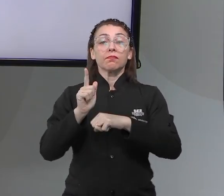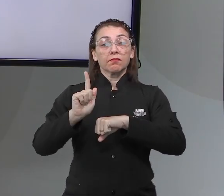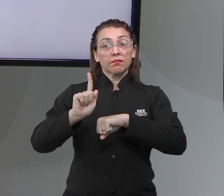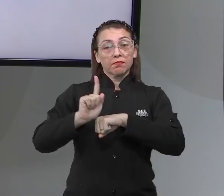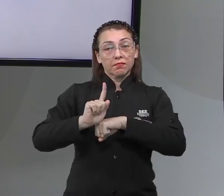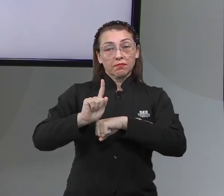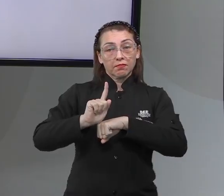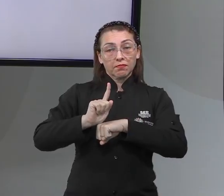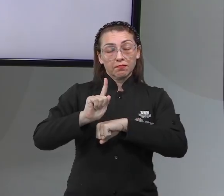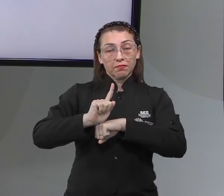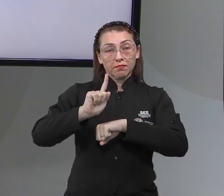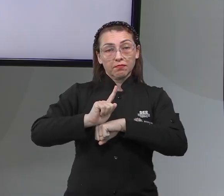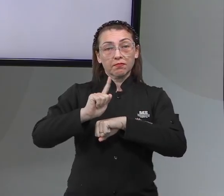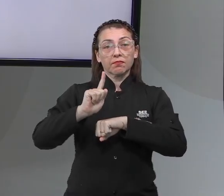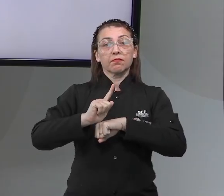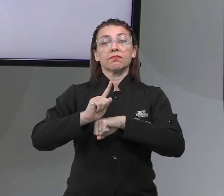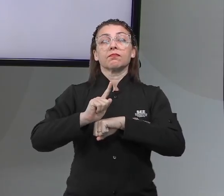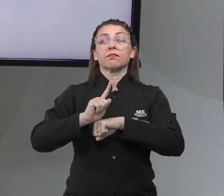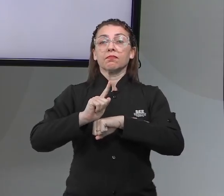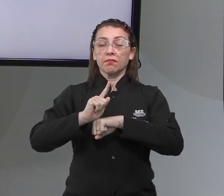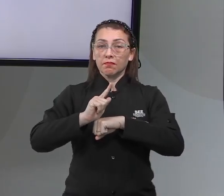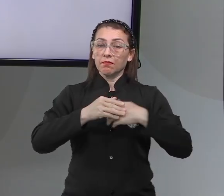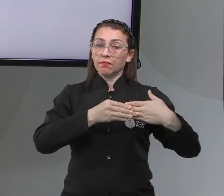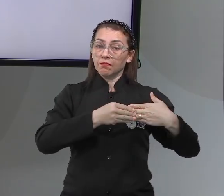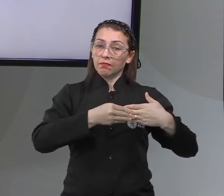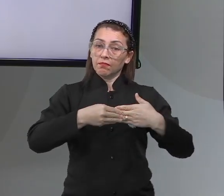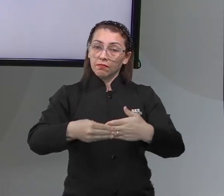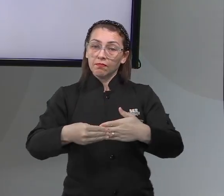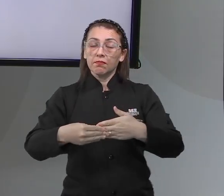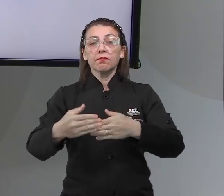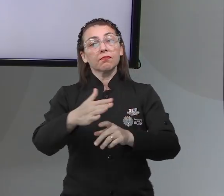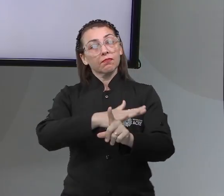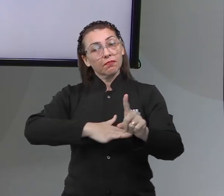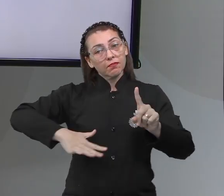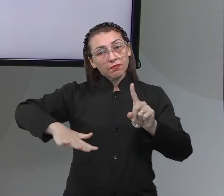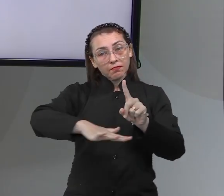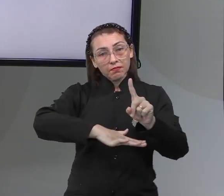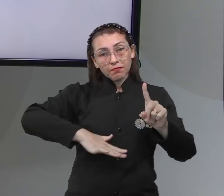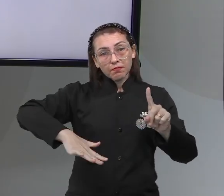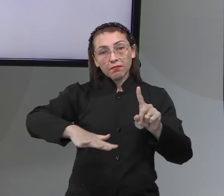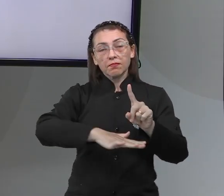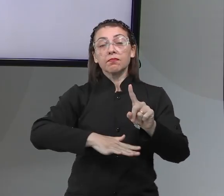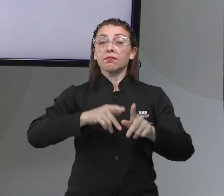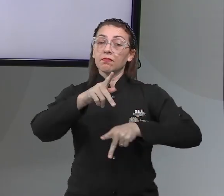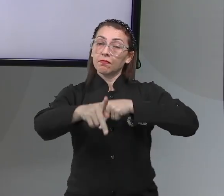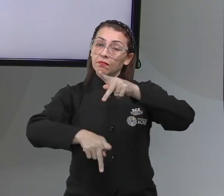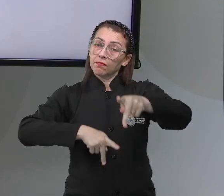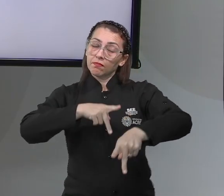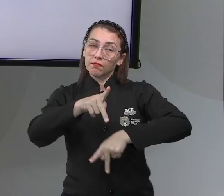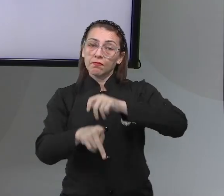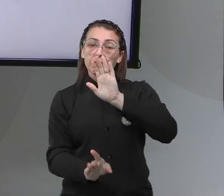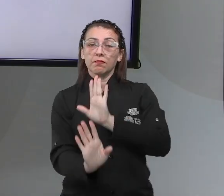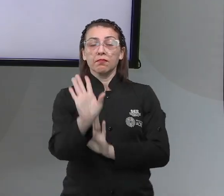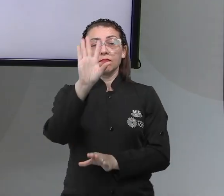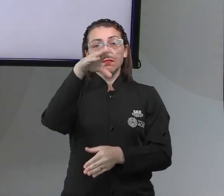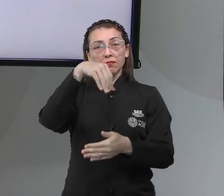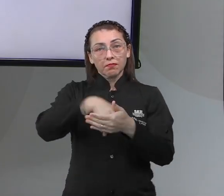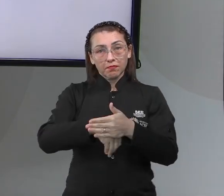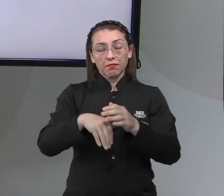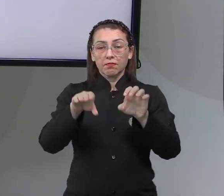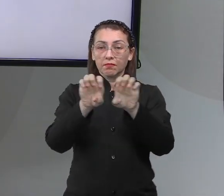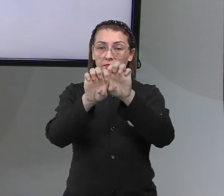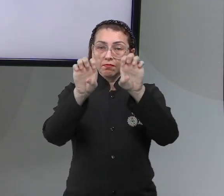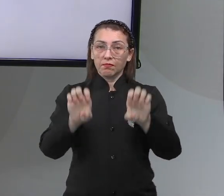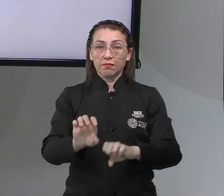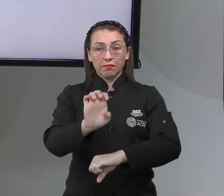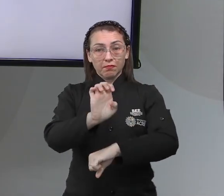gerenciar, é o que vai conduzir a sociedade, que é o povo, dentro dessa estrutura